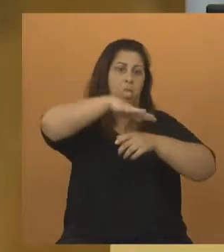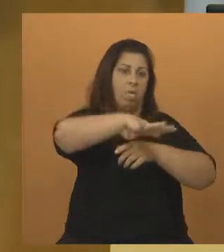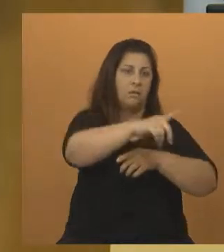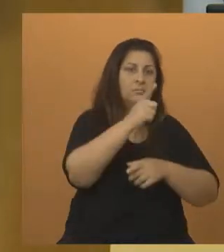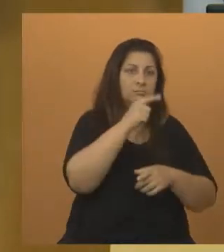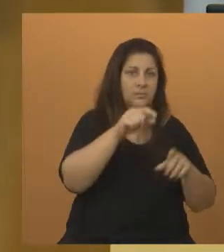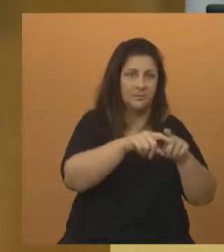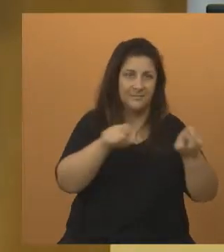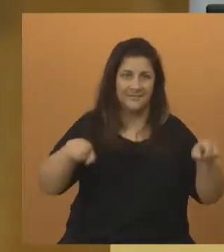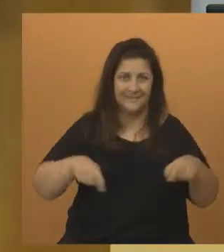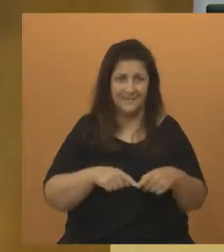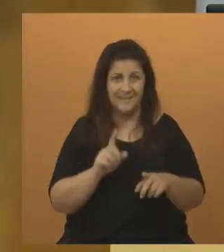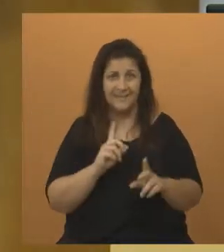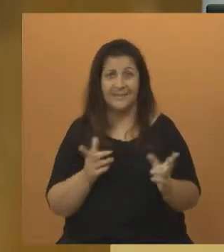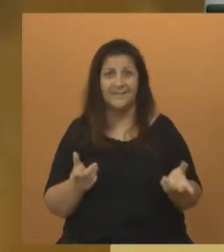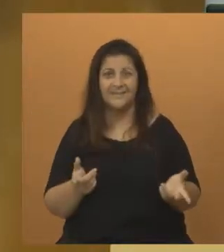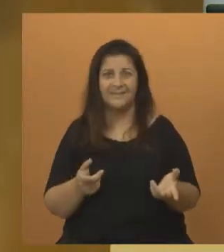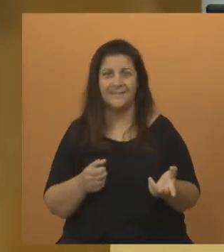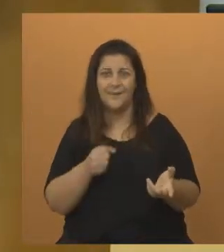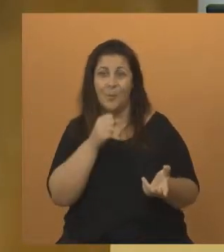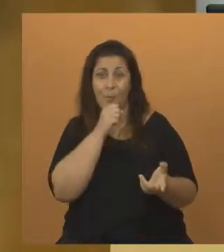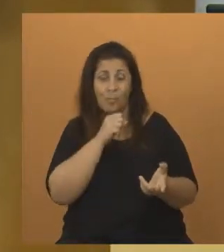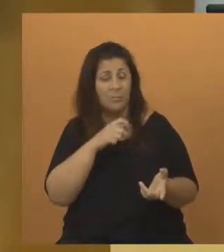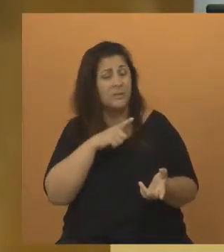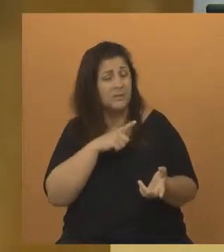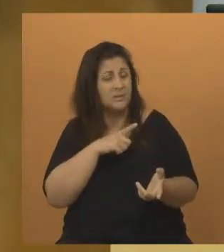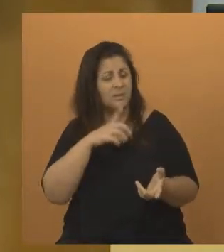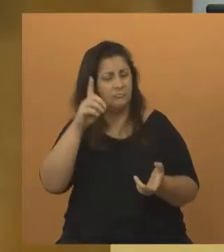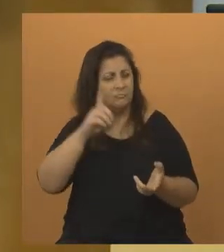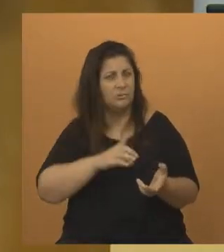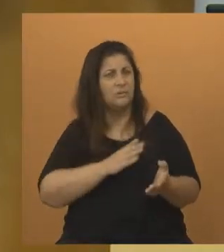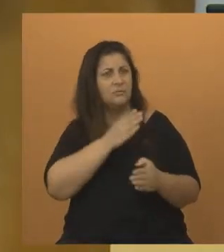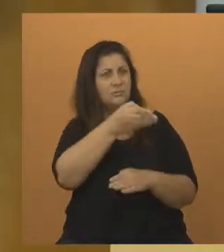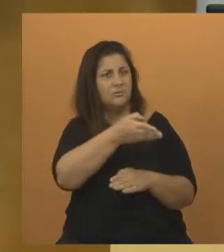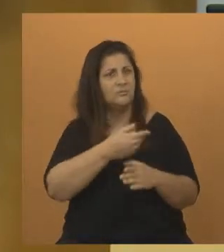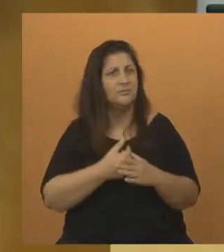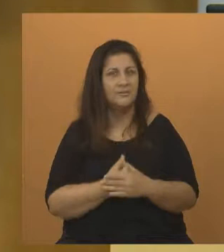vai. Os idosos vão ter o direito de ir na piscina.